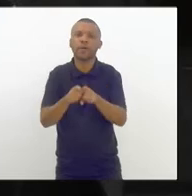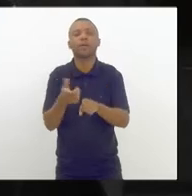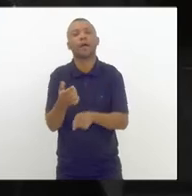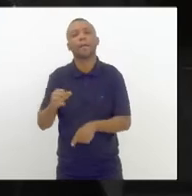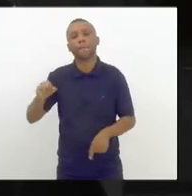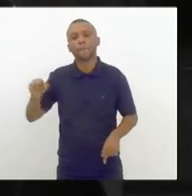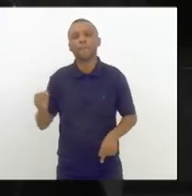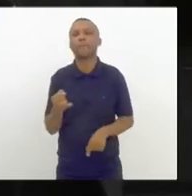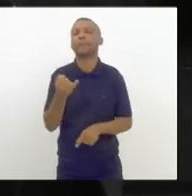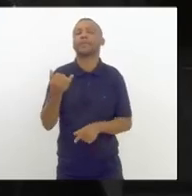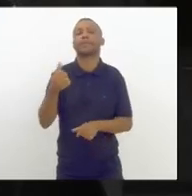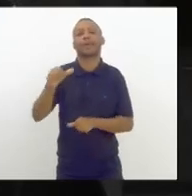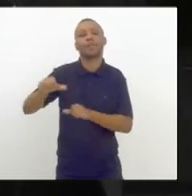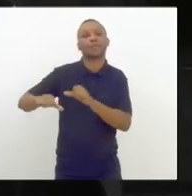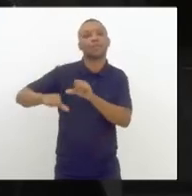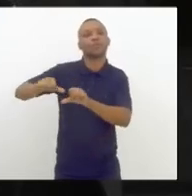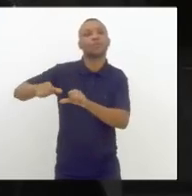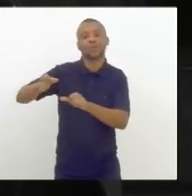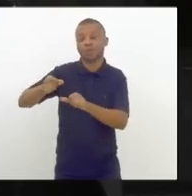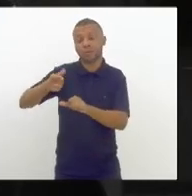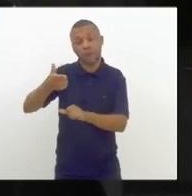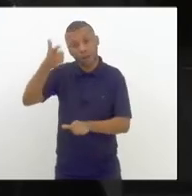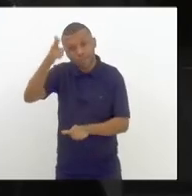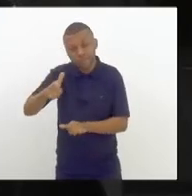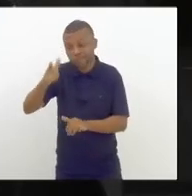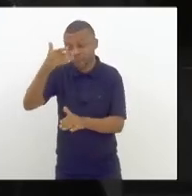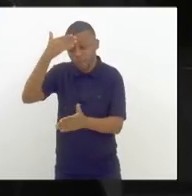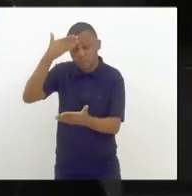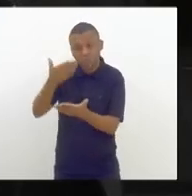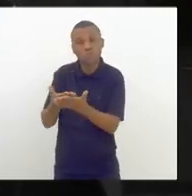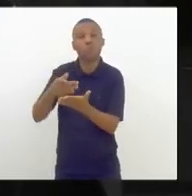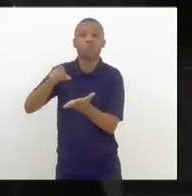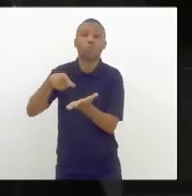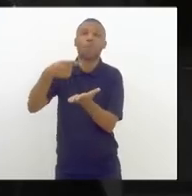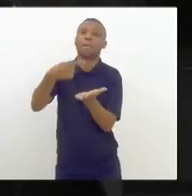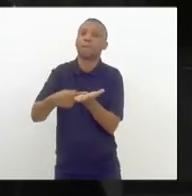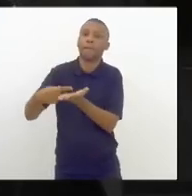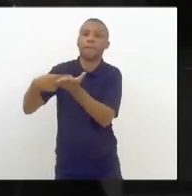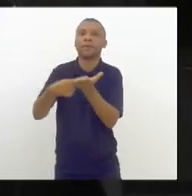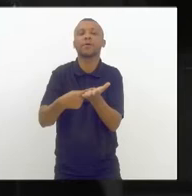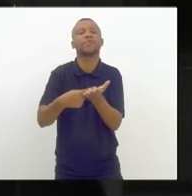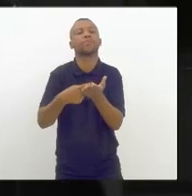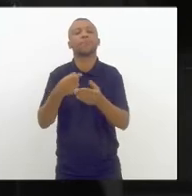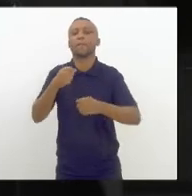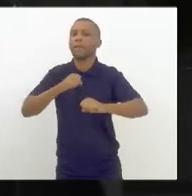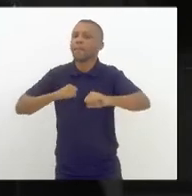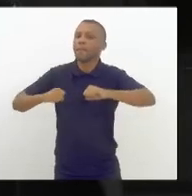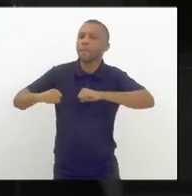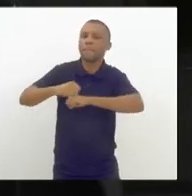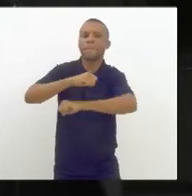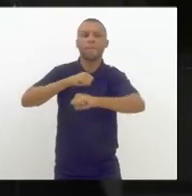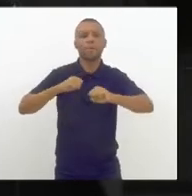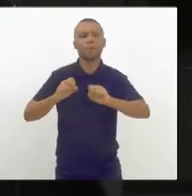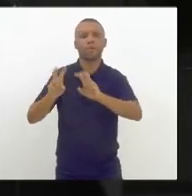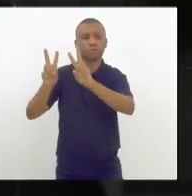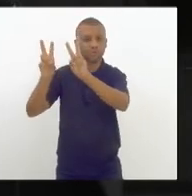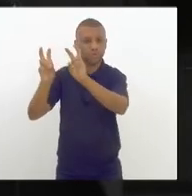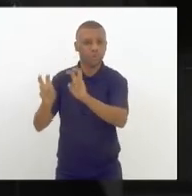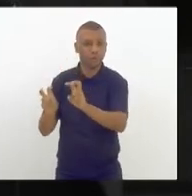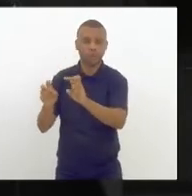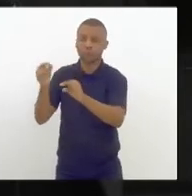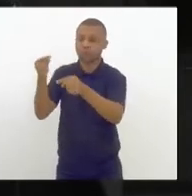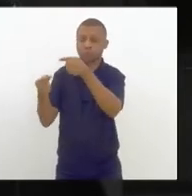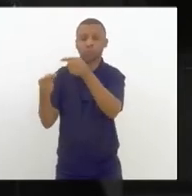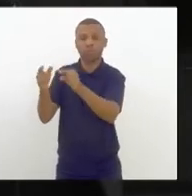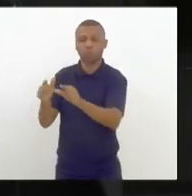minha a renovação dos meus compromissos com as lutas com as agendas com as pautas com que tenho com